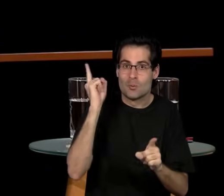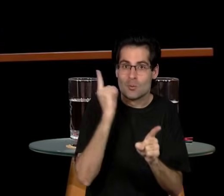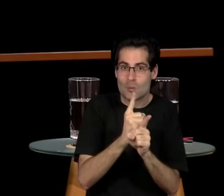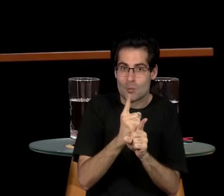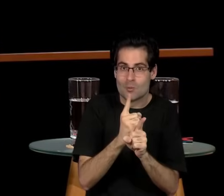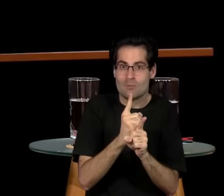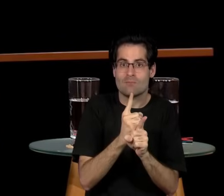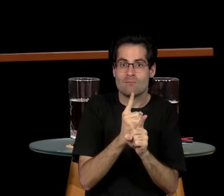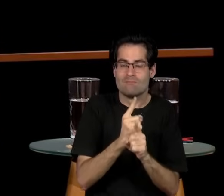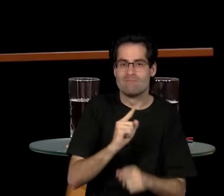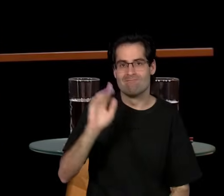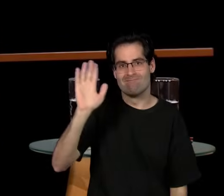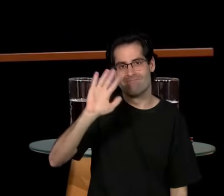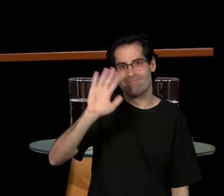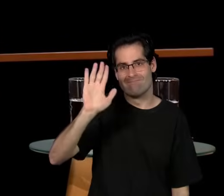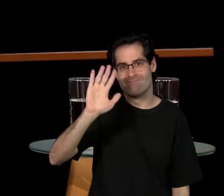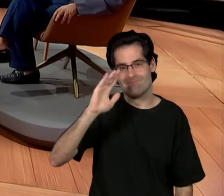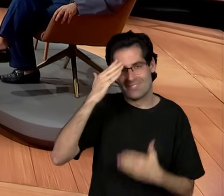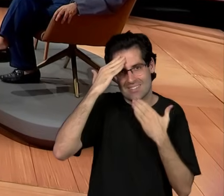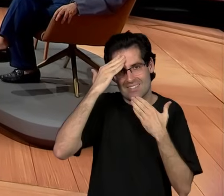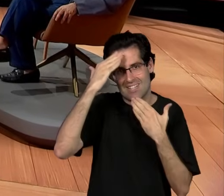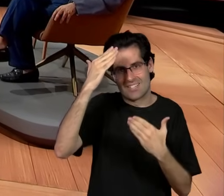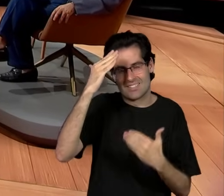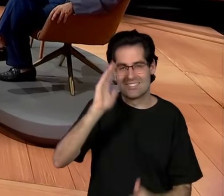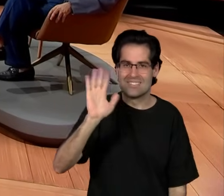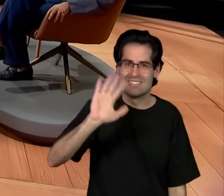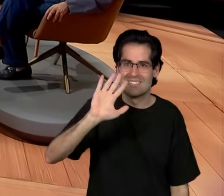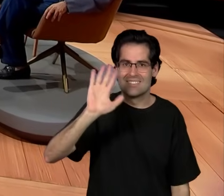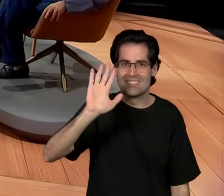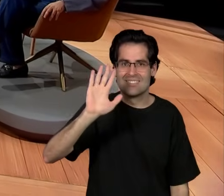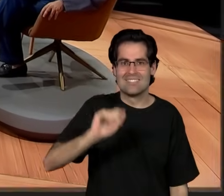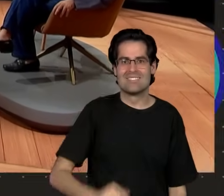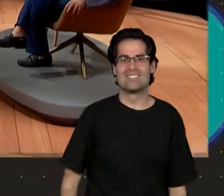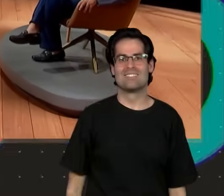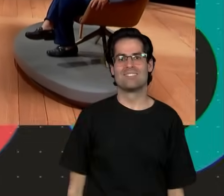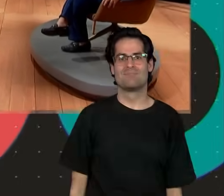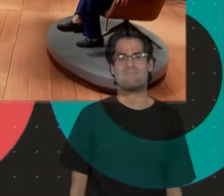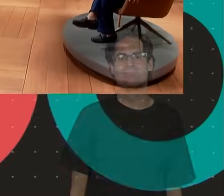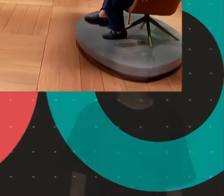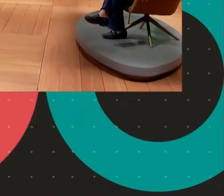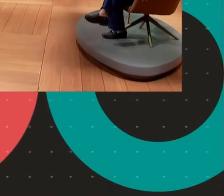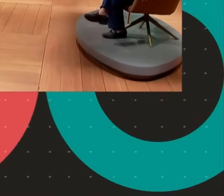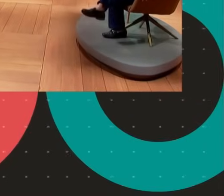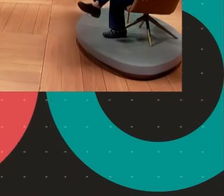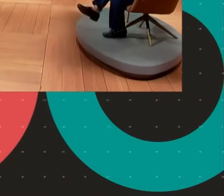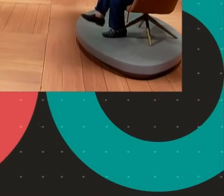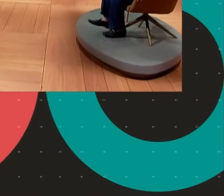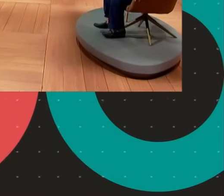acompanharam o nosso programa e até lá. Ok, Pauladian.